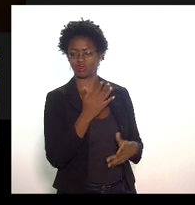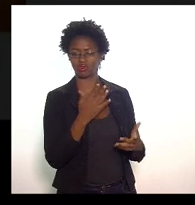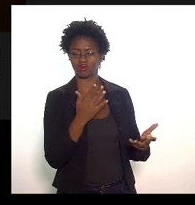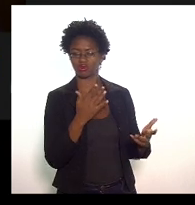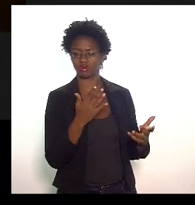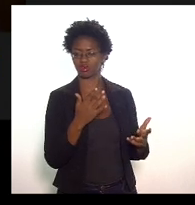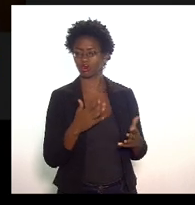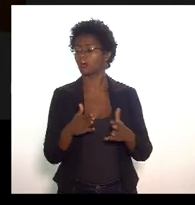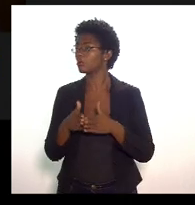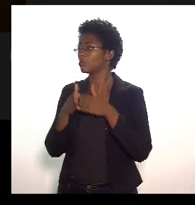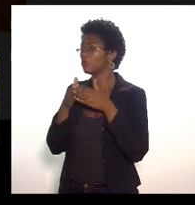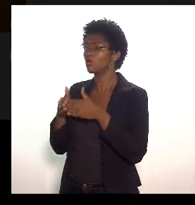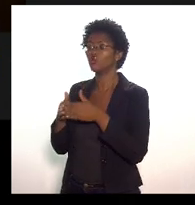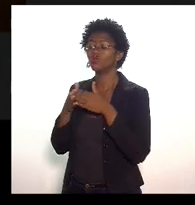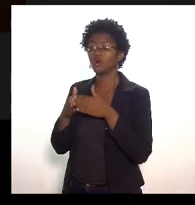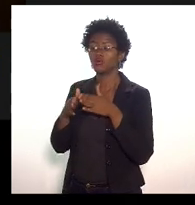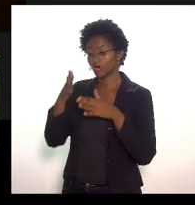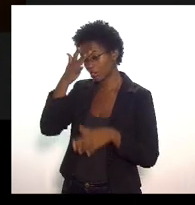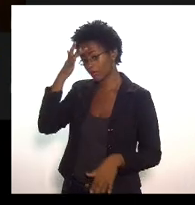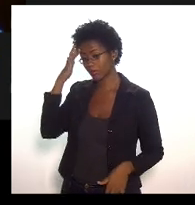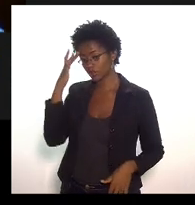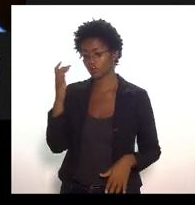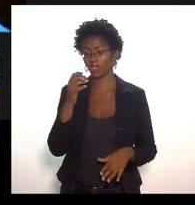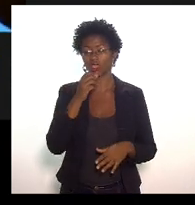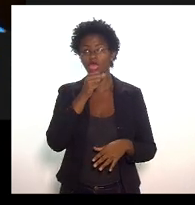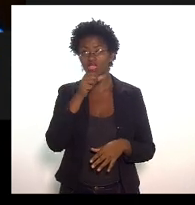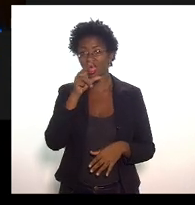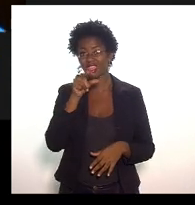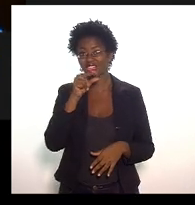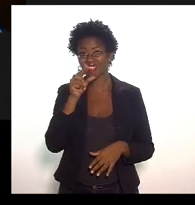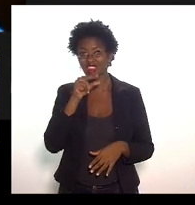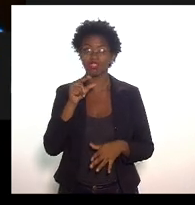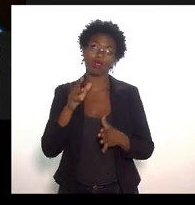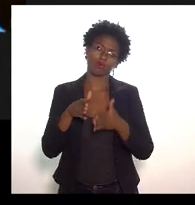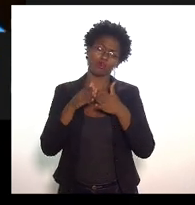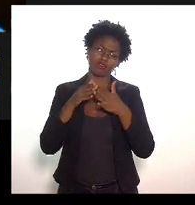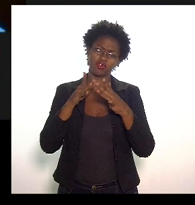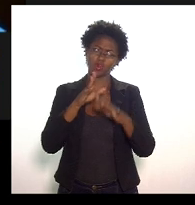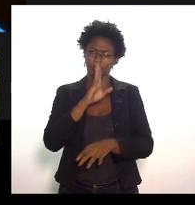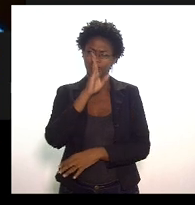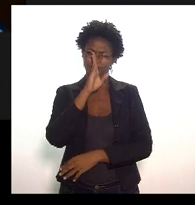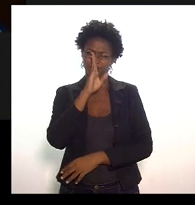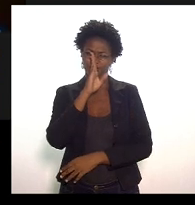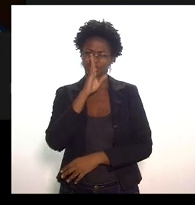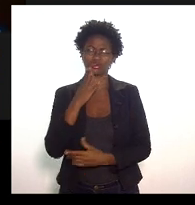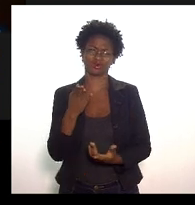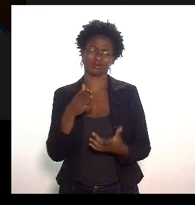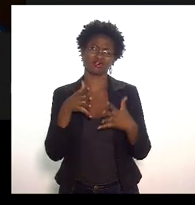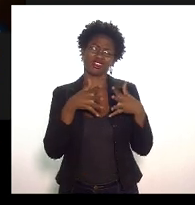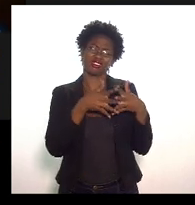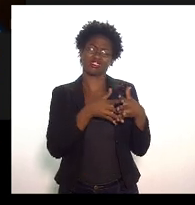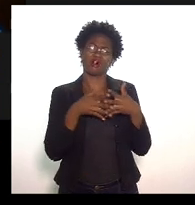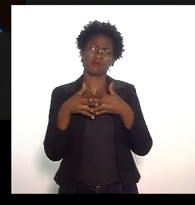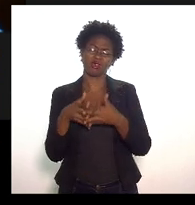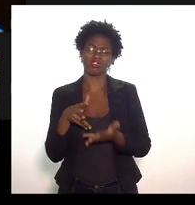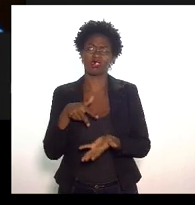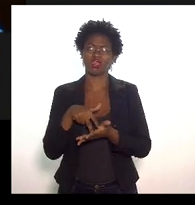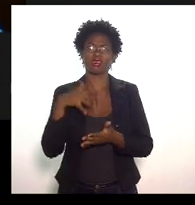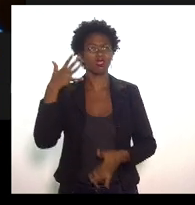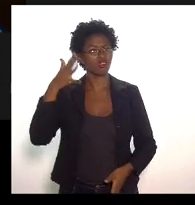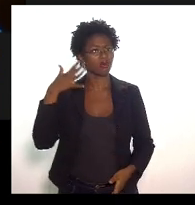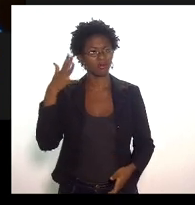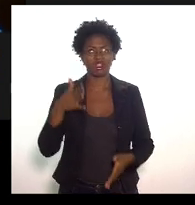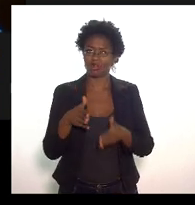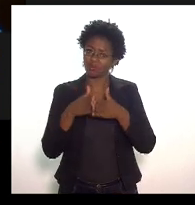Por gentileza, quem tiver com seus microfones abertos, por favor, fechar para não atrapalhar aqui as colocações do